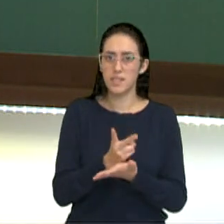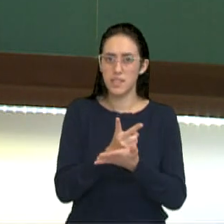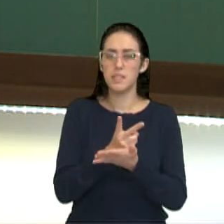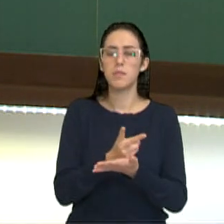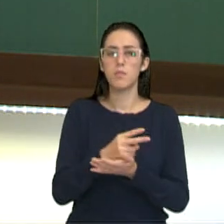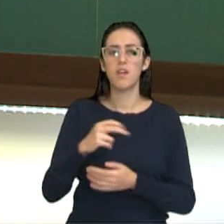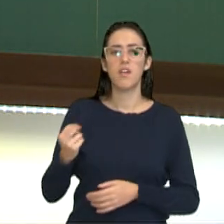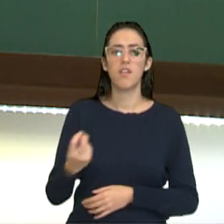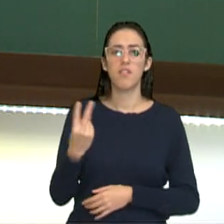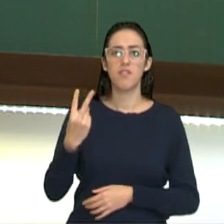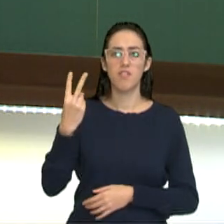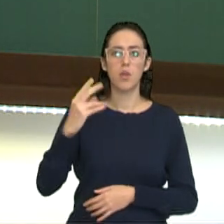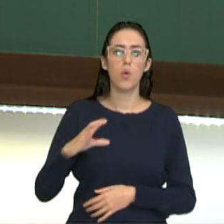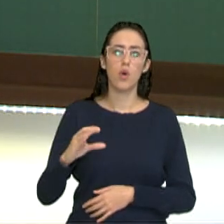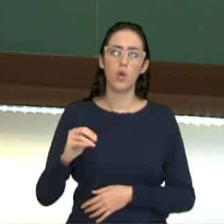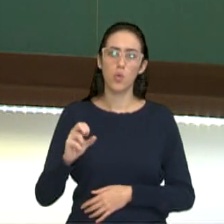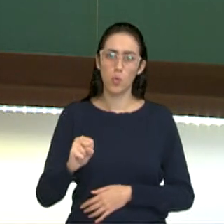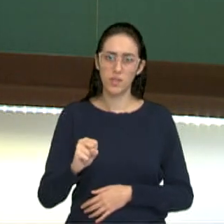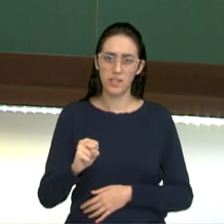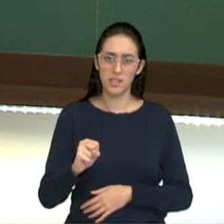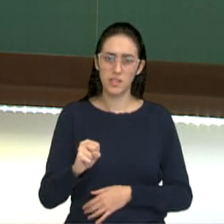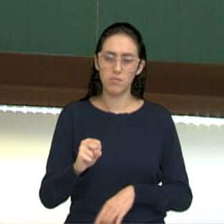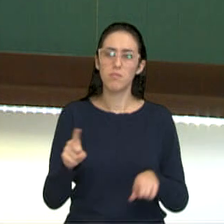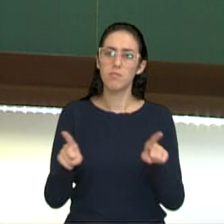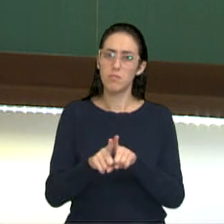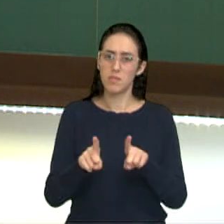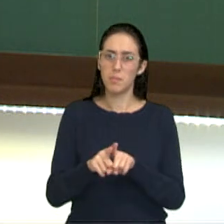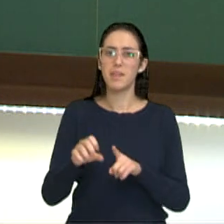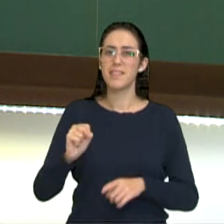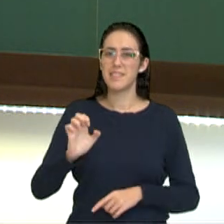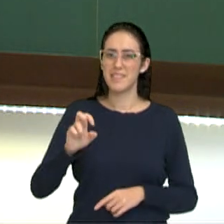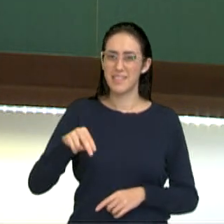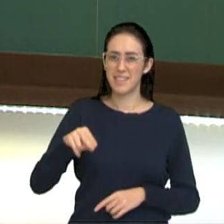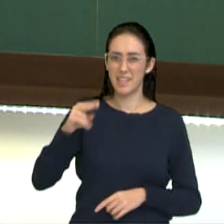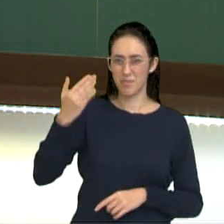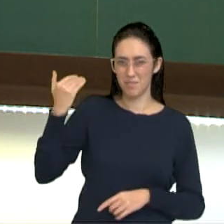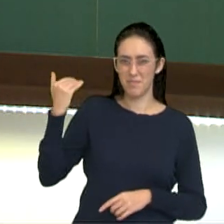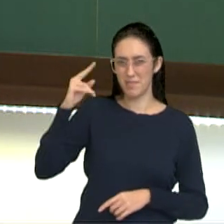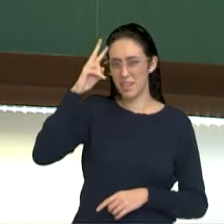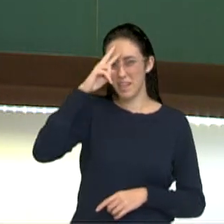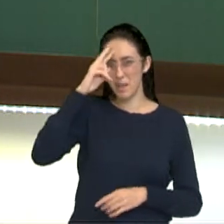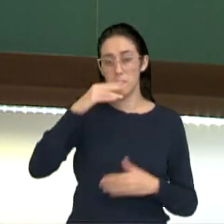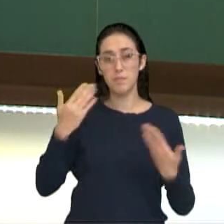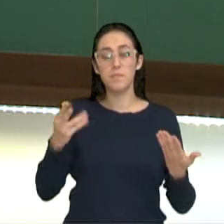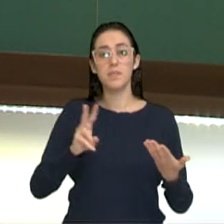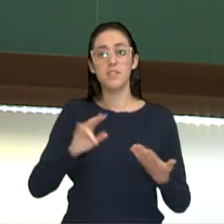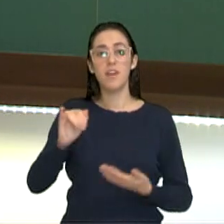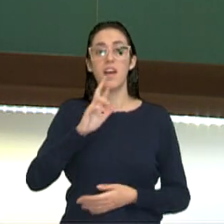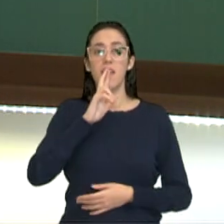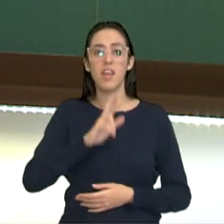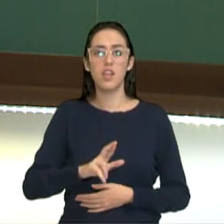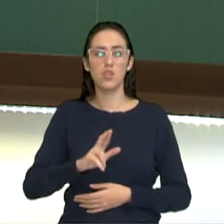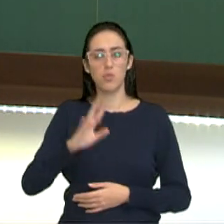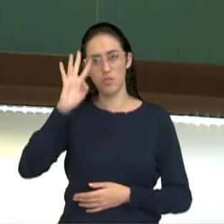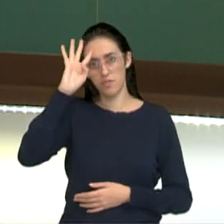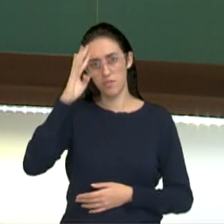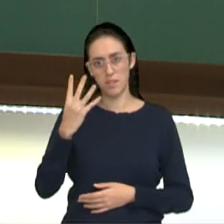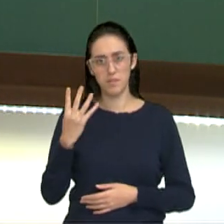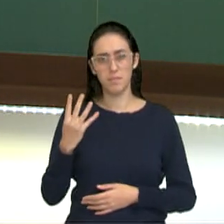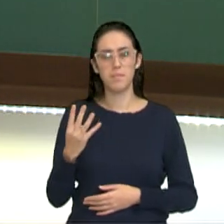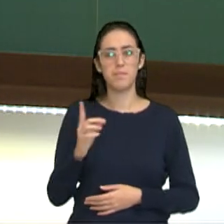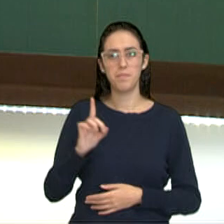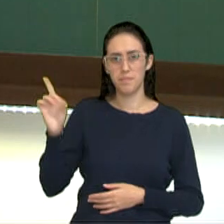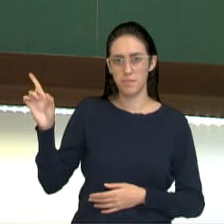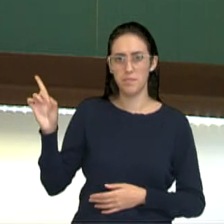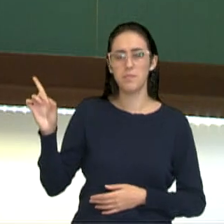de cosseno, assim como eu fiz para o seno, lembra? Aí eu vou resolver a função, ó. Então essa